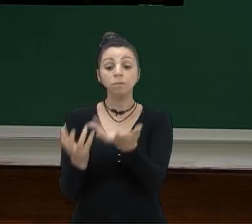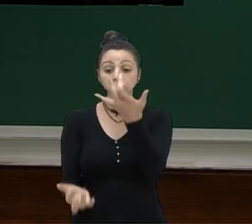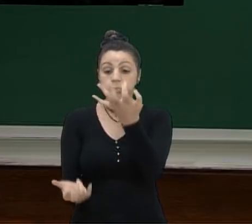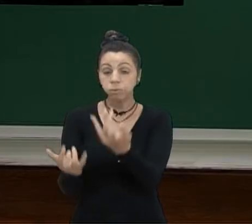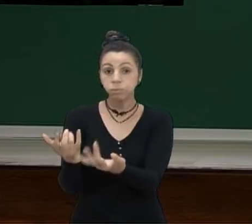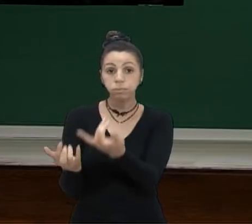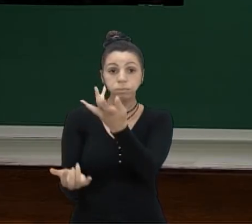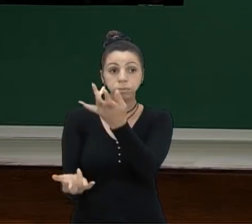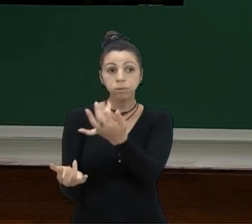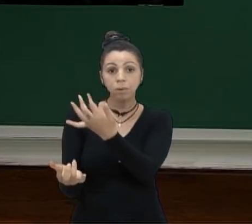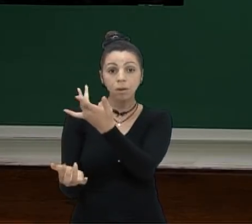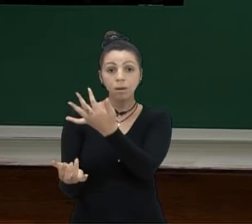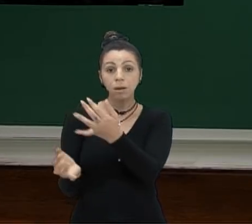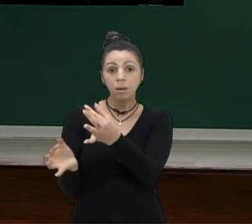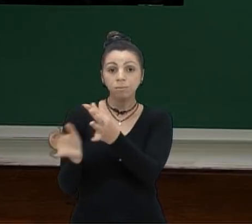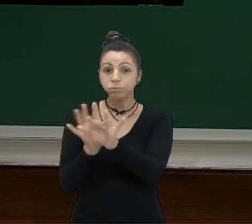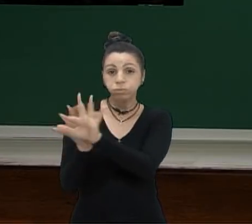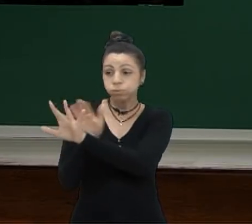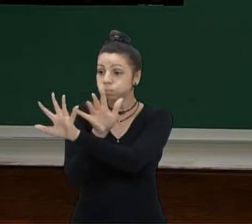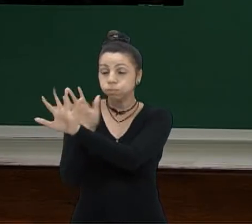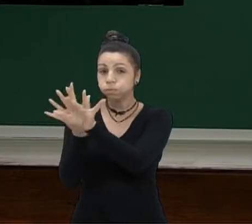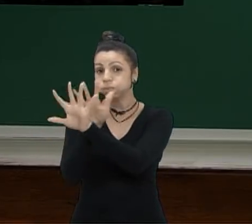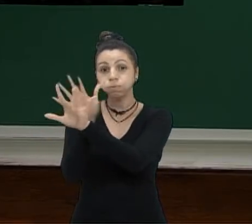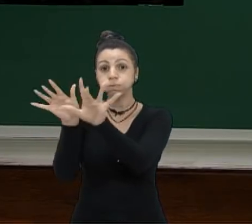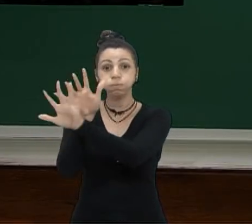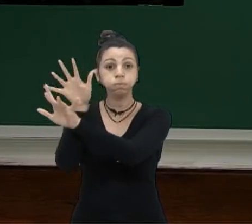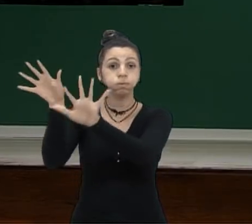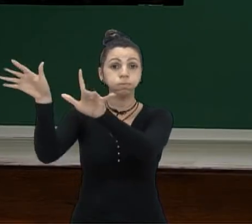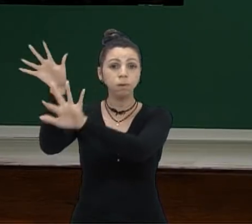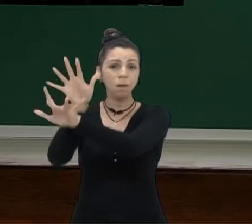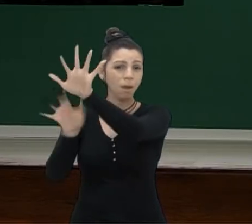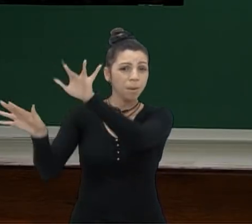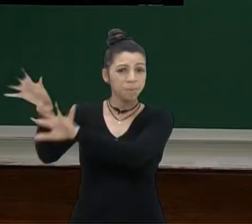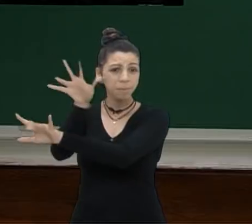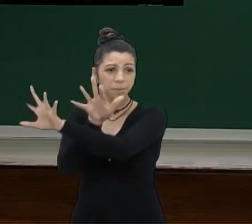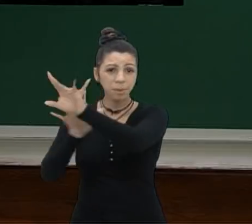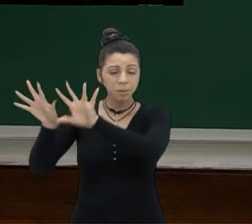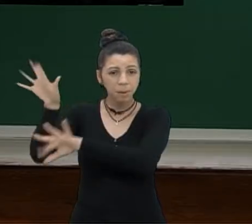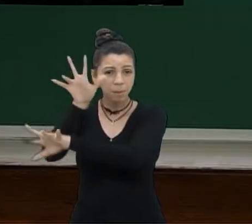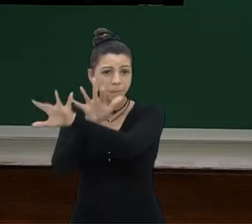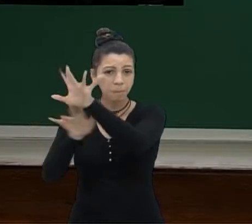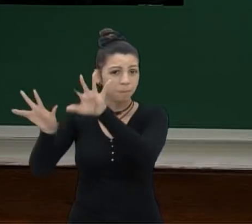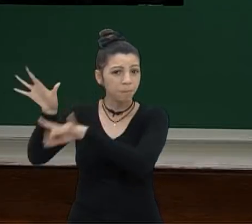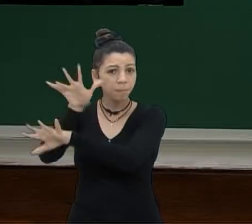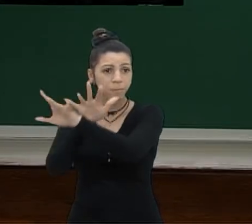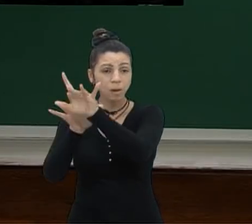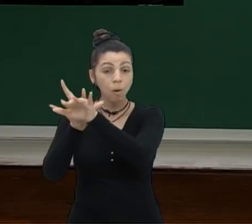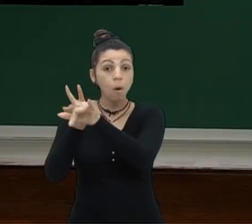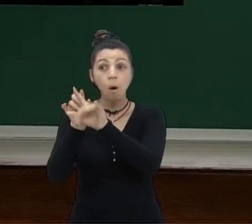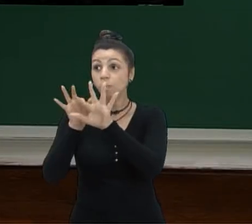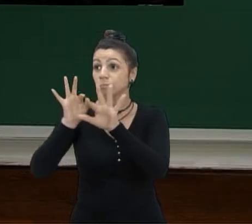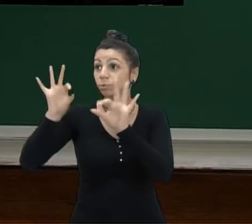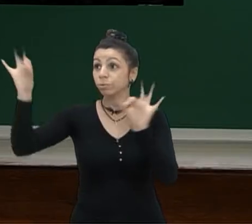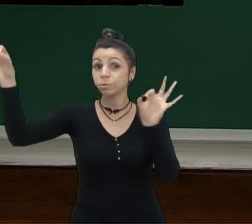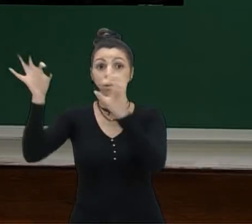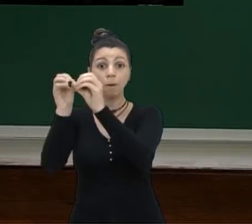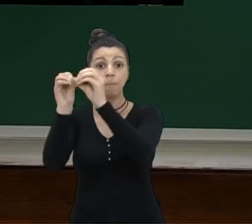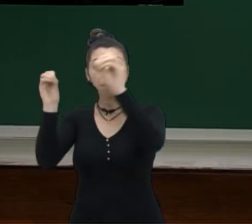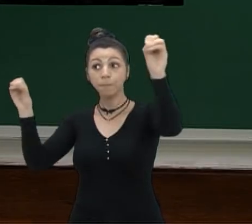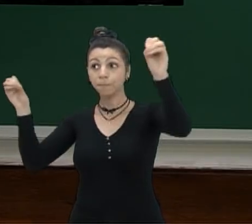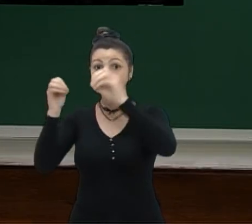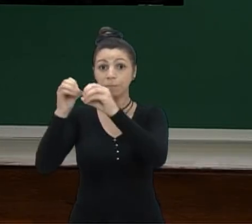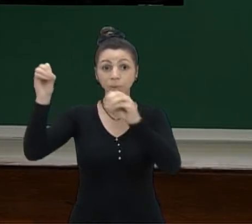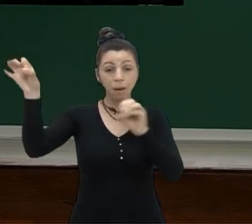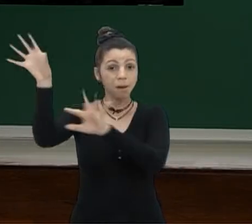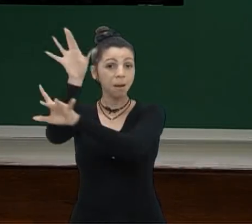Percebam como essas partículas têm movimento, como elas estão agitadas. Olha o afastamento entre uma